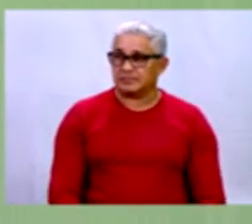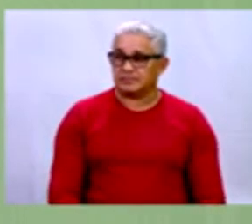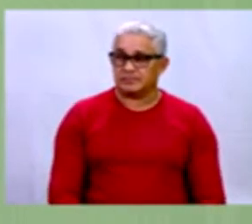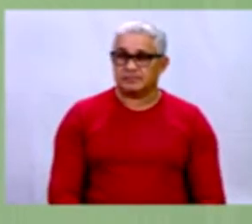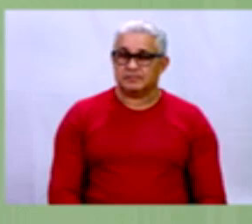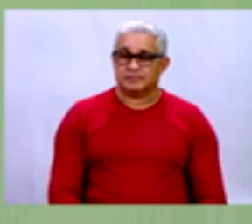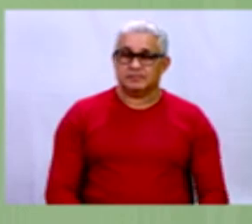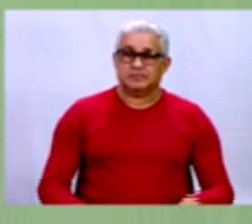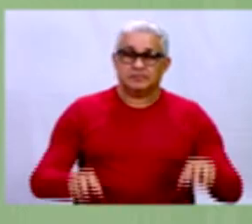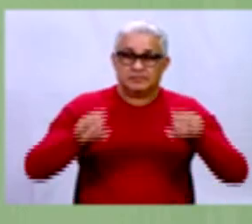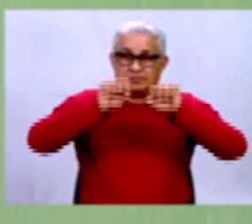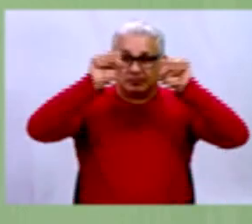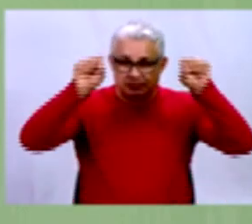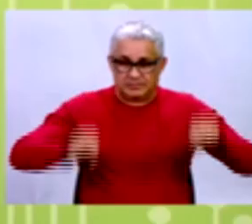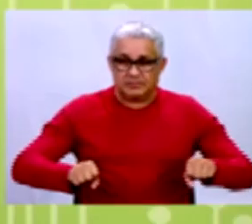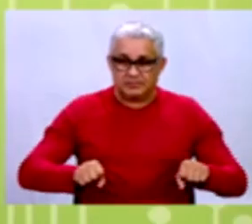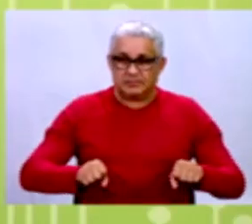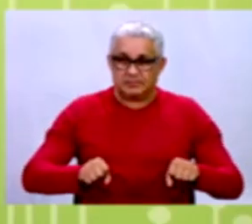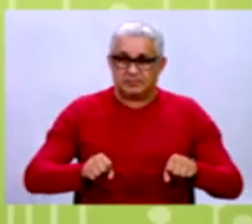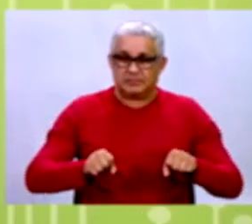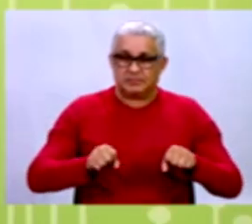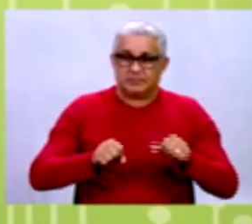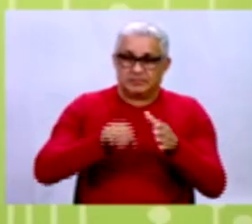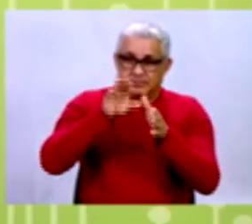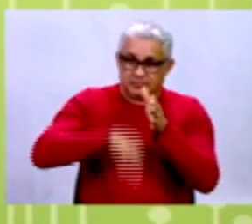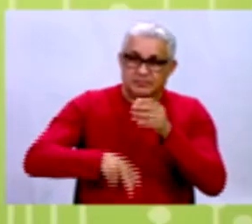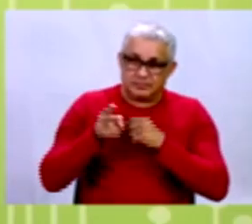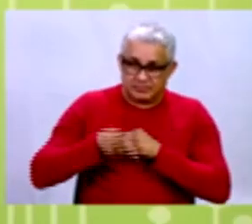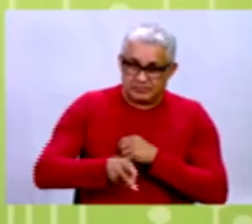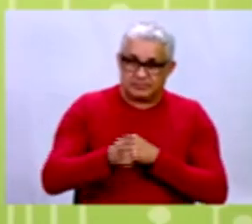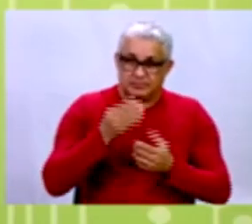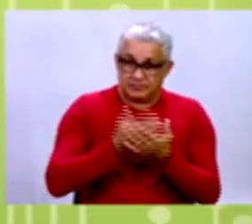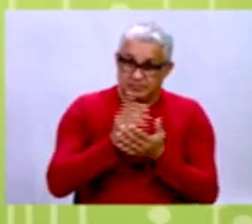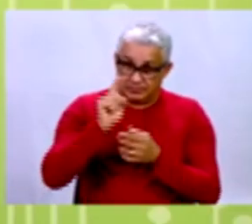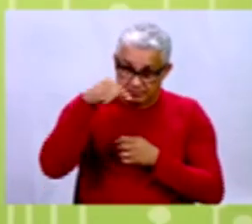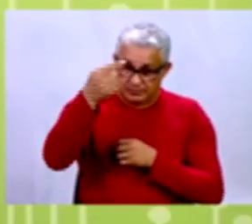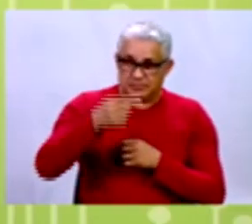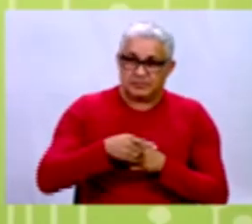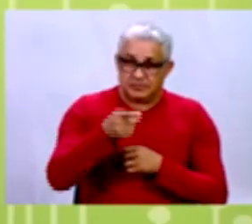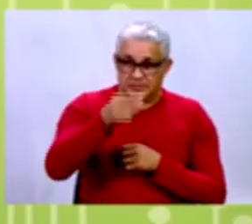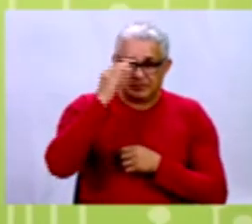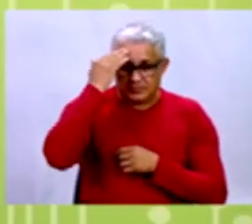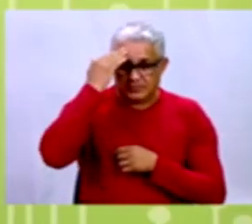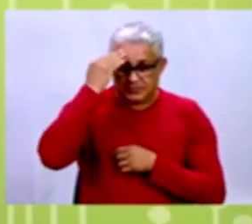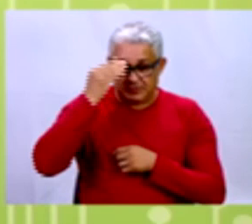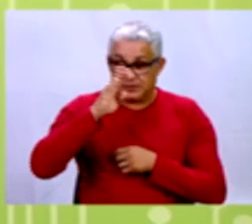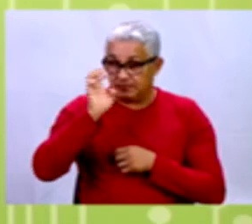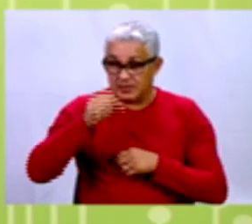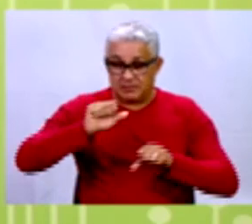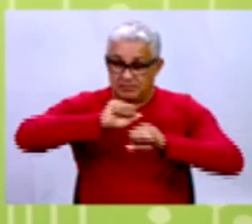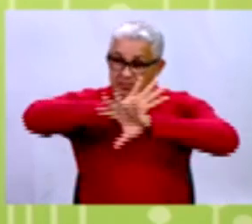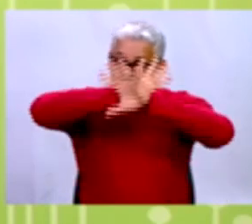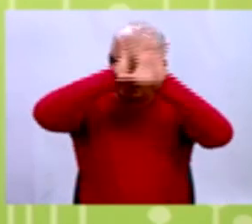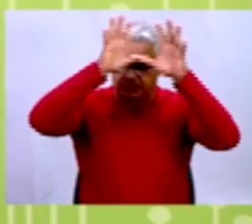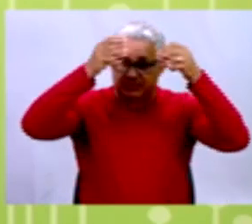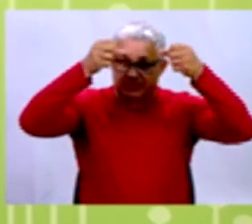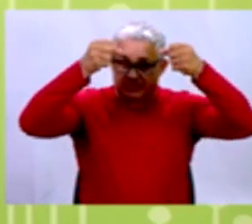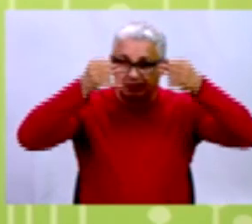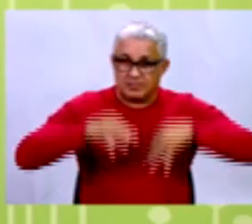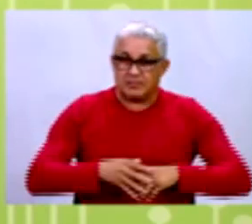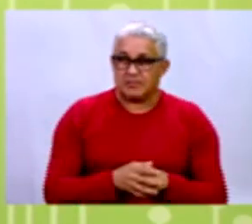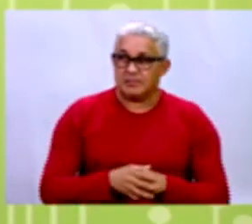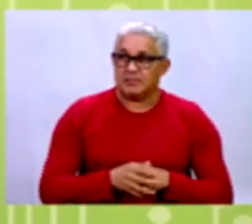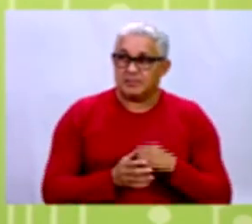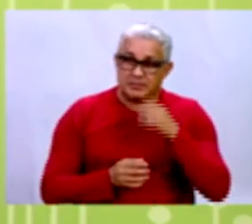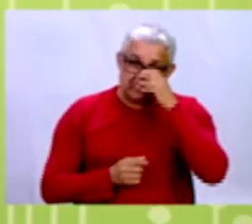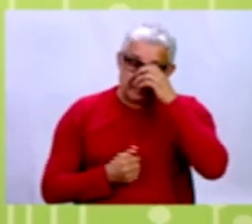sistema de amortização constante e do sistema Price na próxima aula, tá? Para vocês entenderem bem tudo que a gente falou. Quis dar